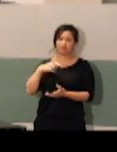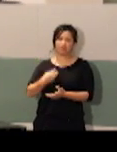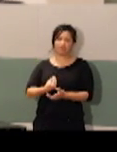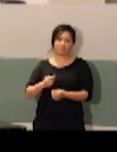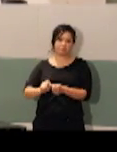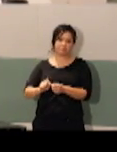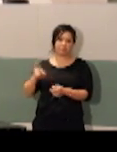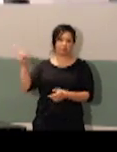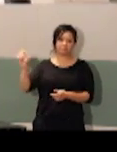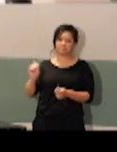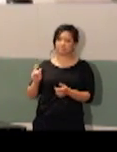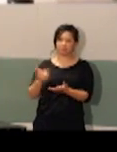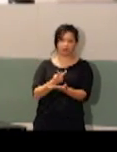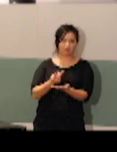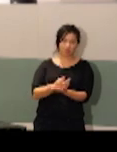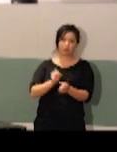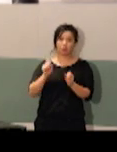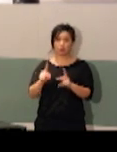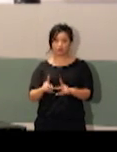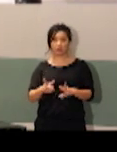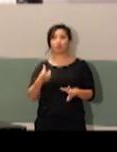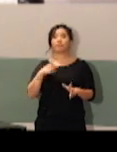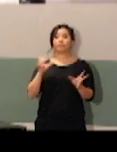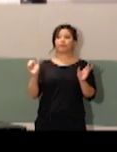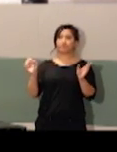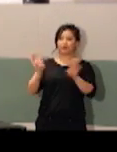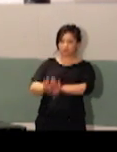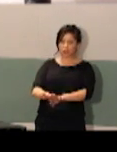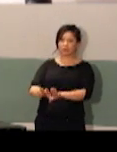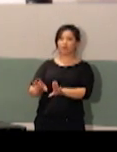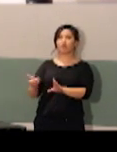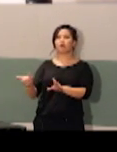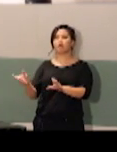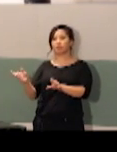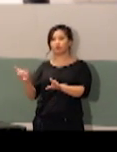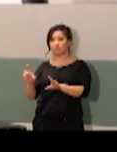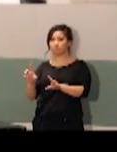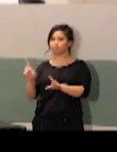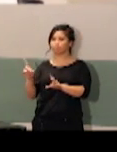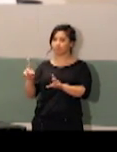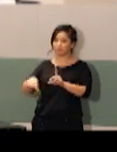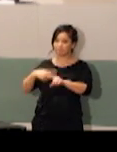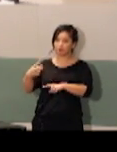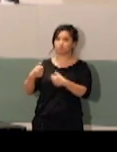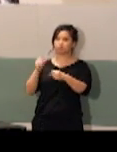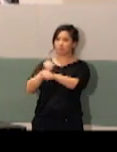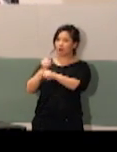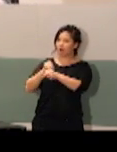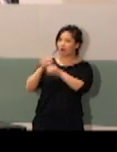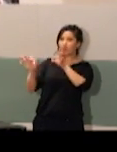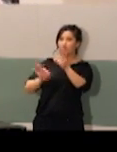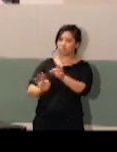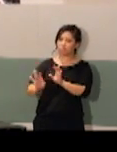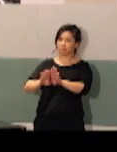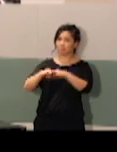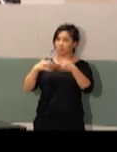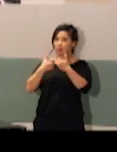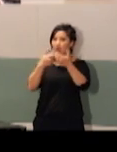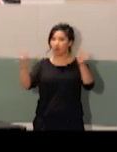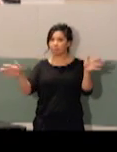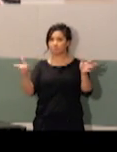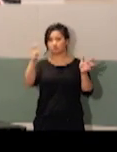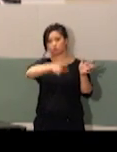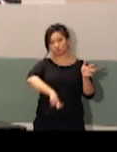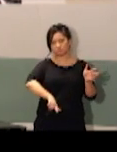mal feito. E recuperei o hospital e está aí o hospital funcionando. Mas o transporte também e a mobilidade exigiu da gente